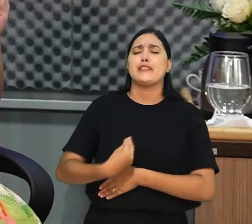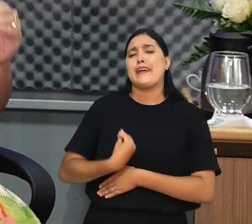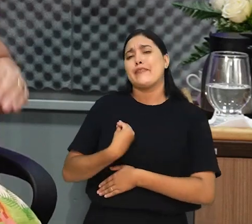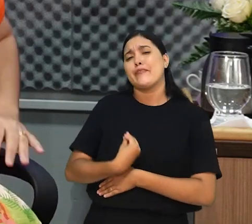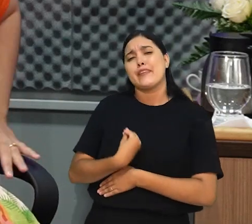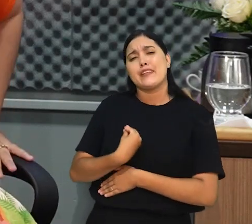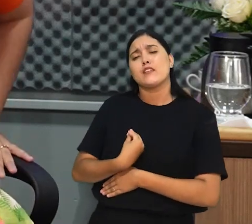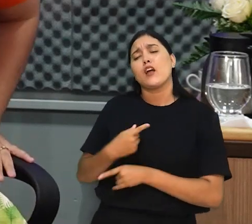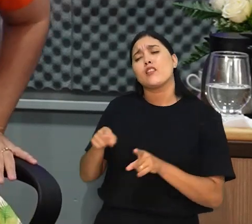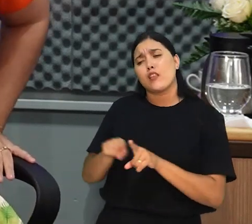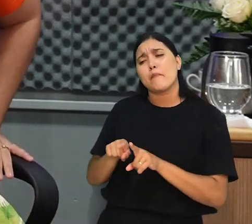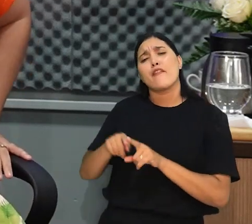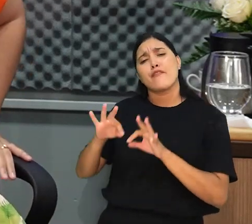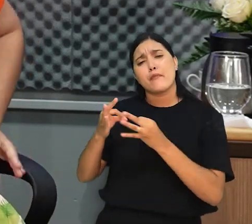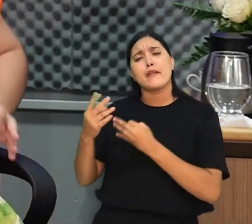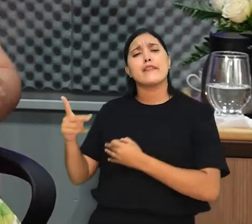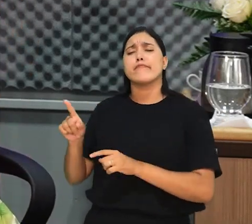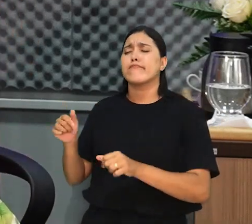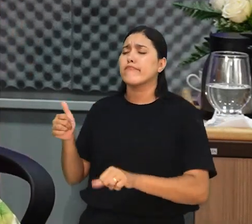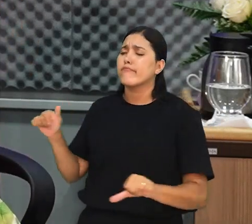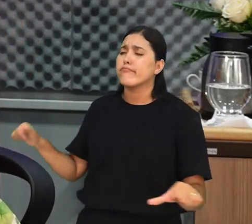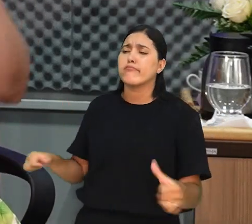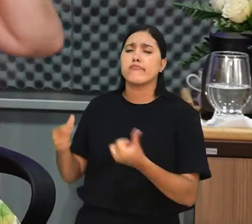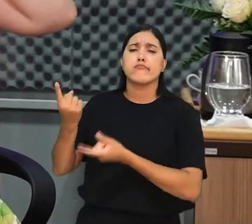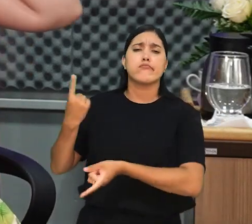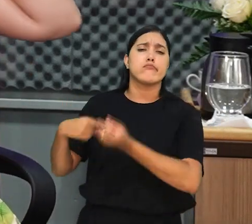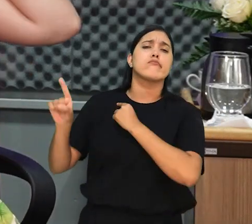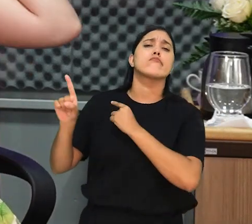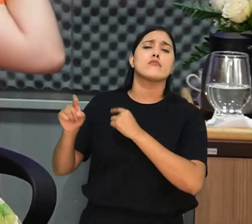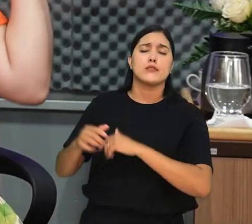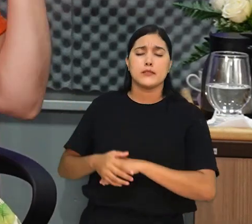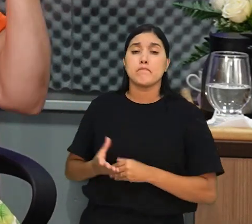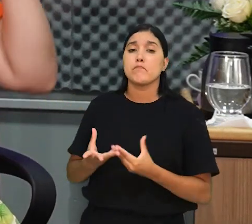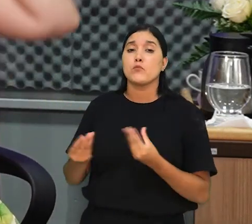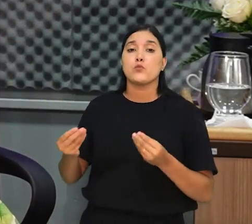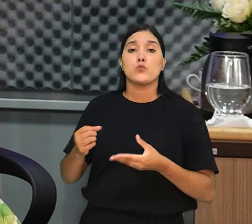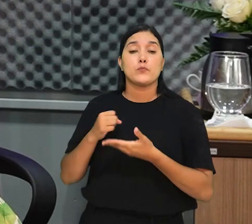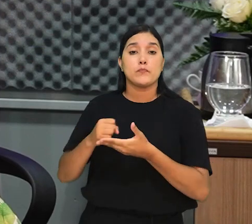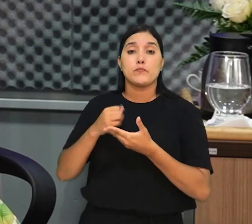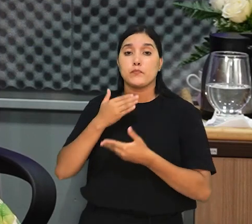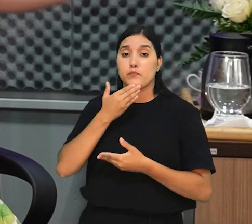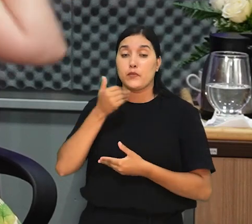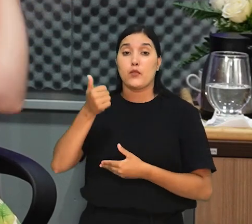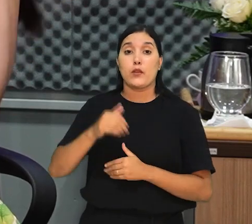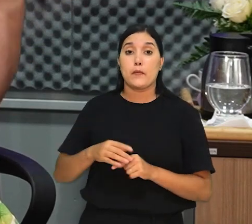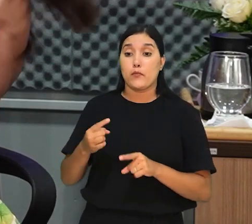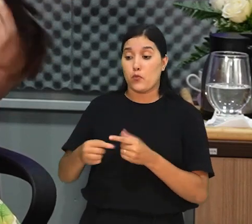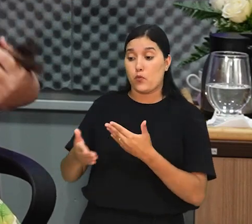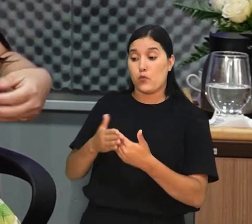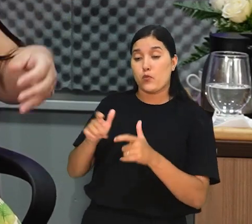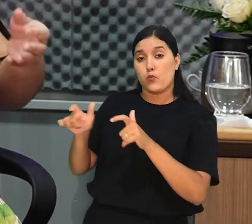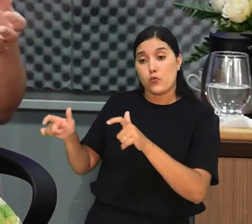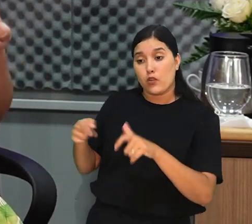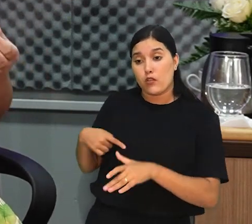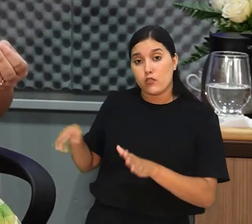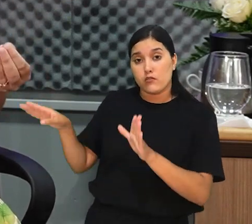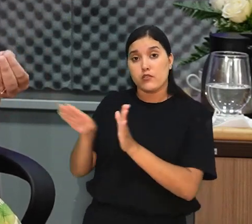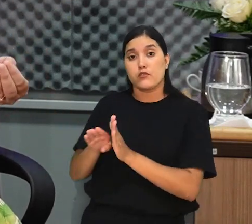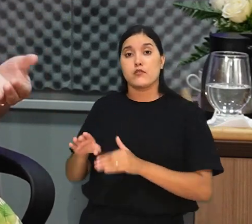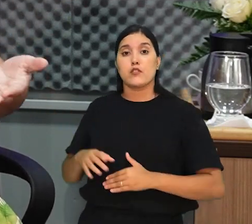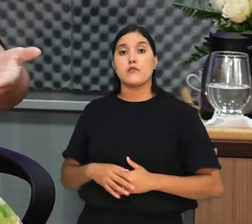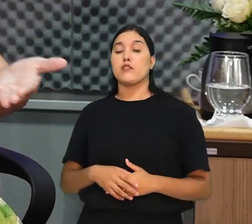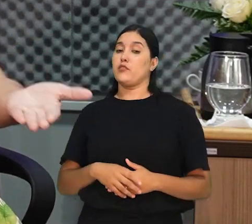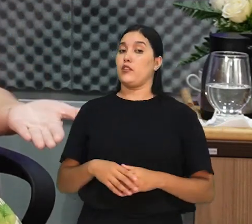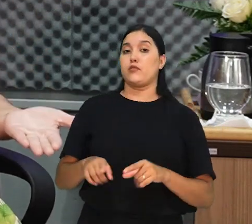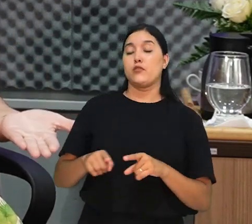vida, assim, e não só a minha, como a da família dele, ia melhorar bastante, muito, porque pelo menos onde ele chegasse, ele ia